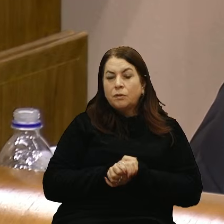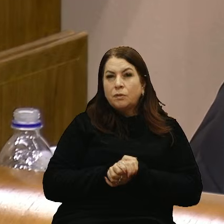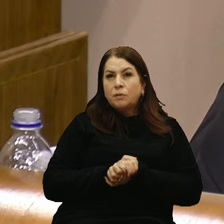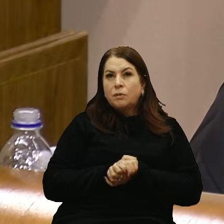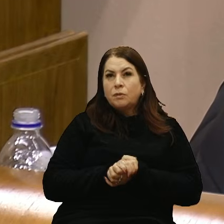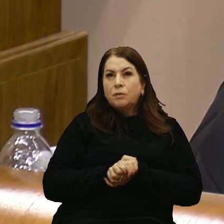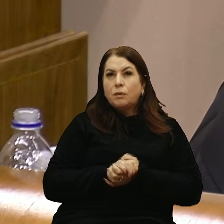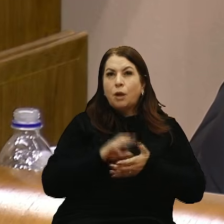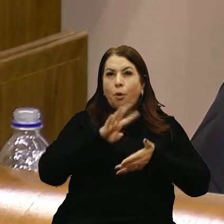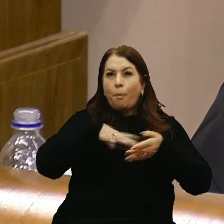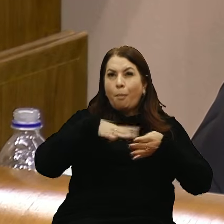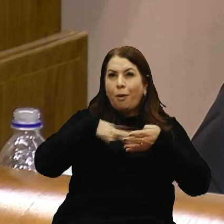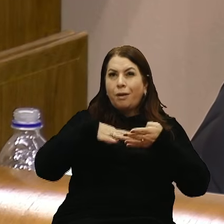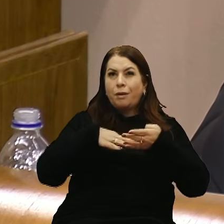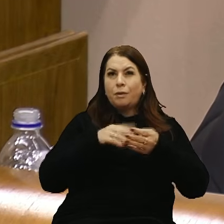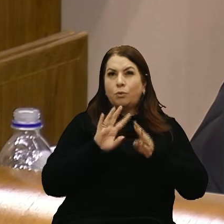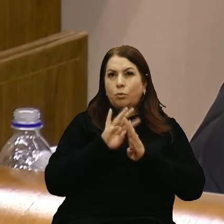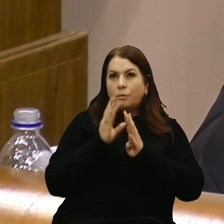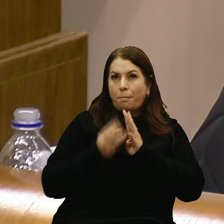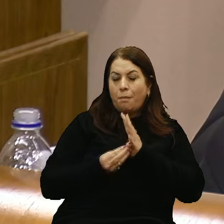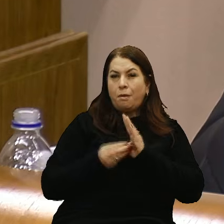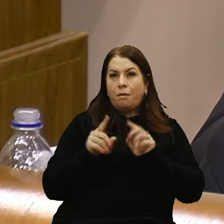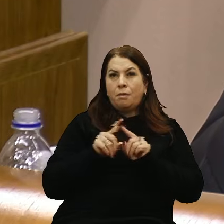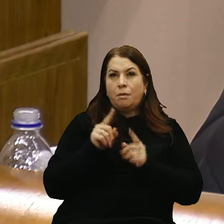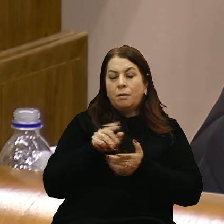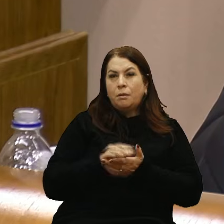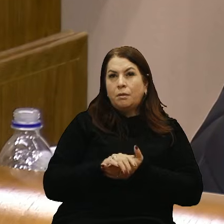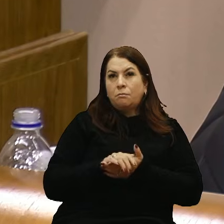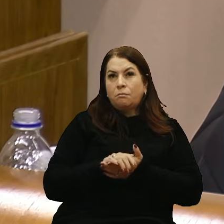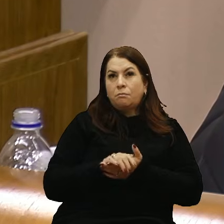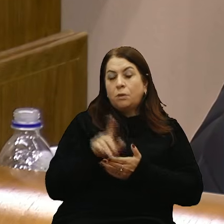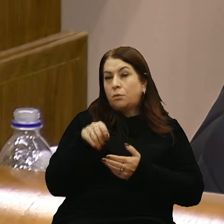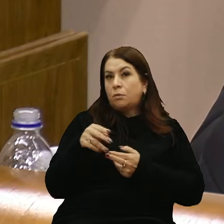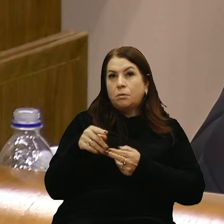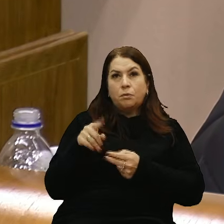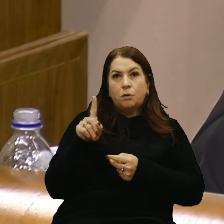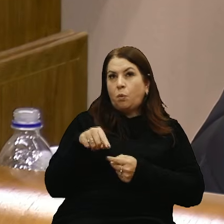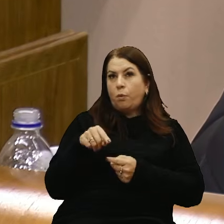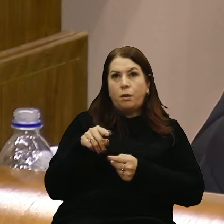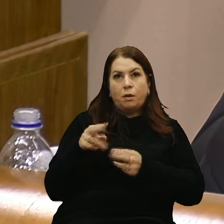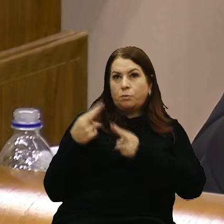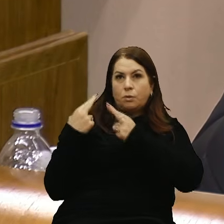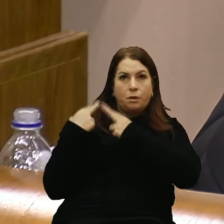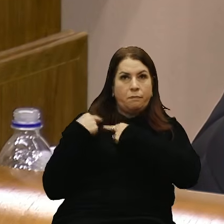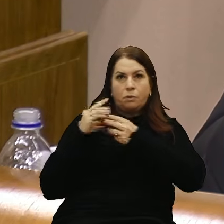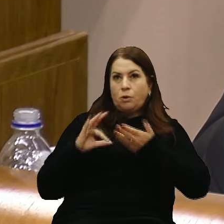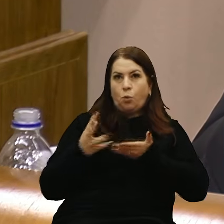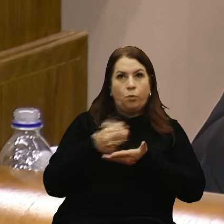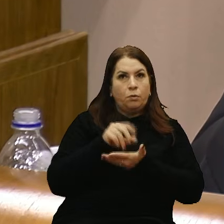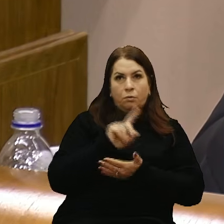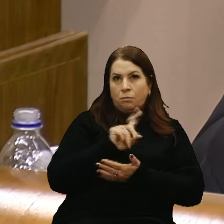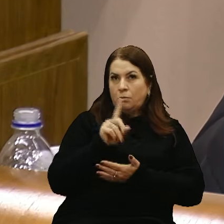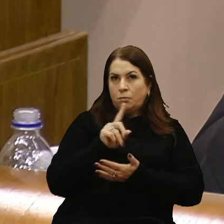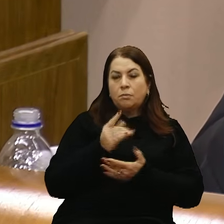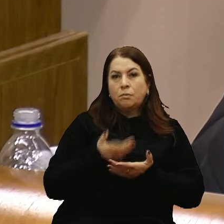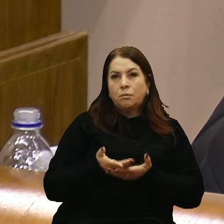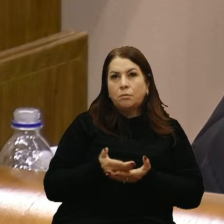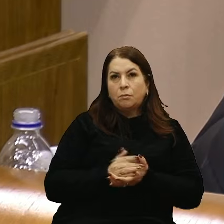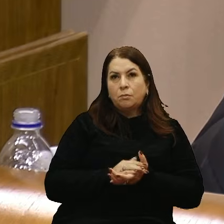boleto, via SAMAE, isso não cabe à Codeca. Isso